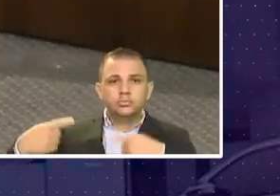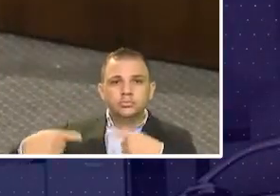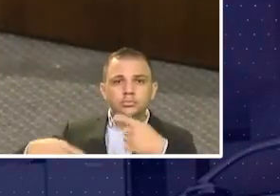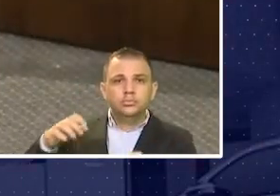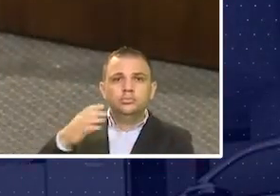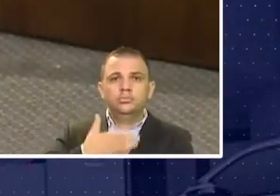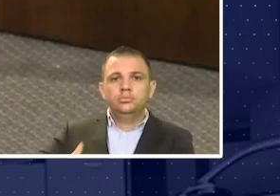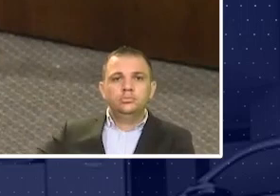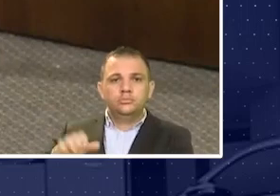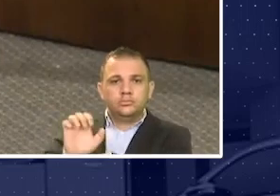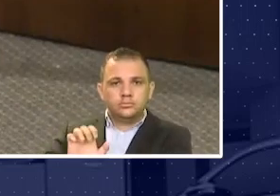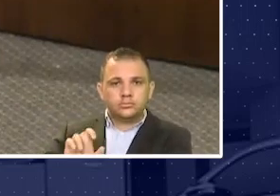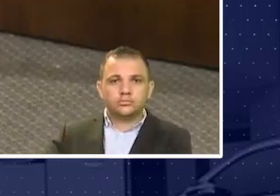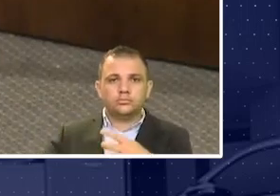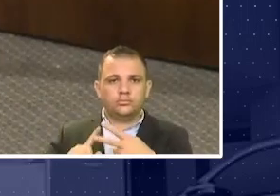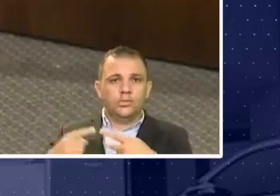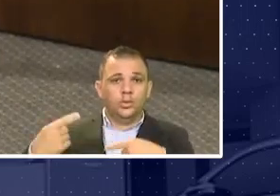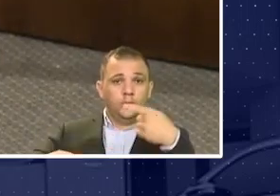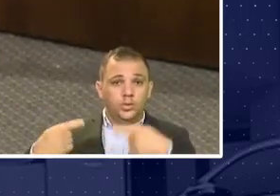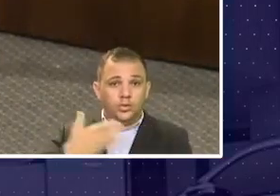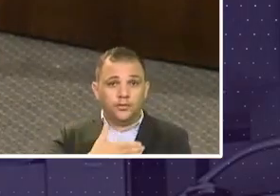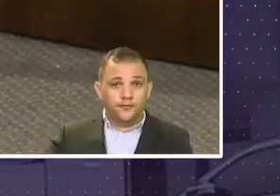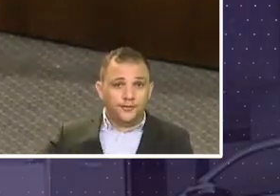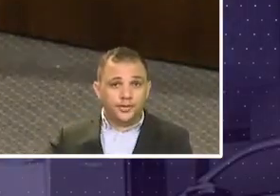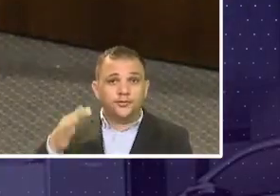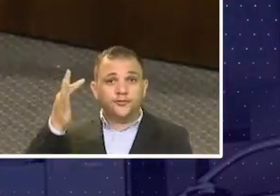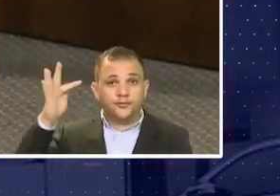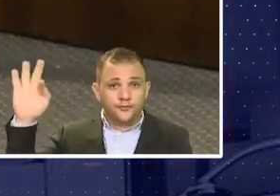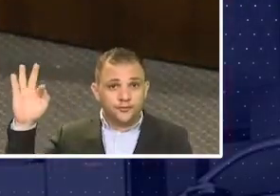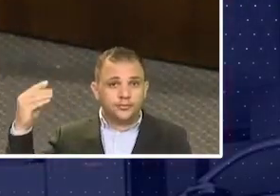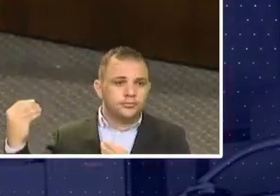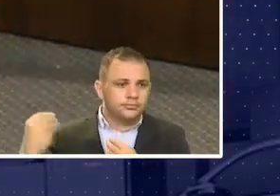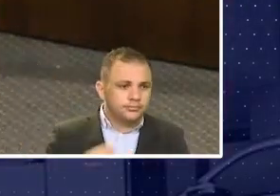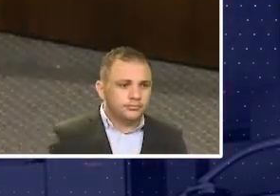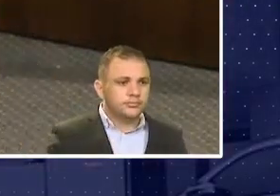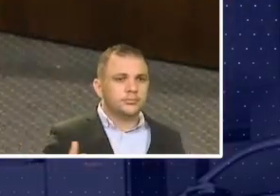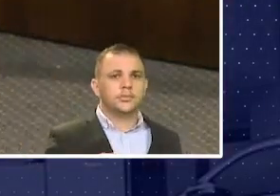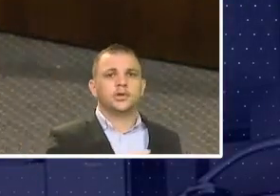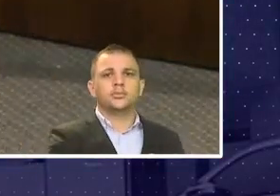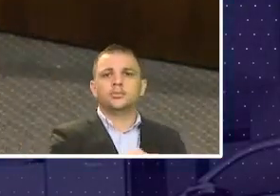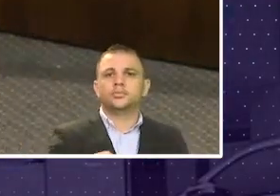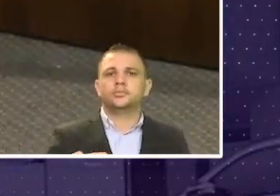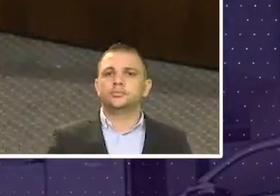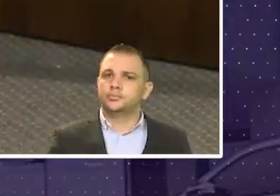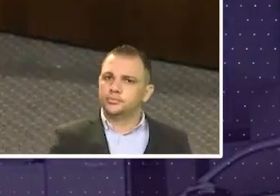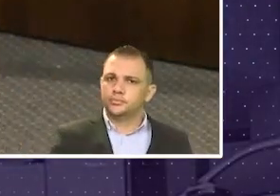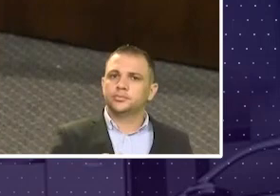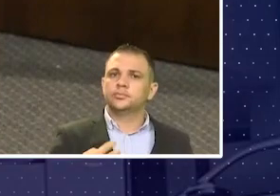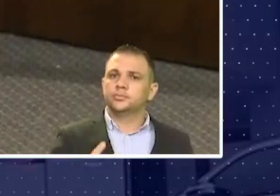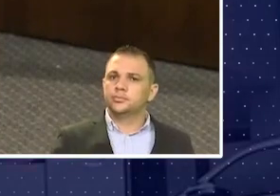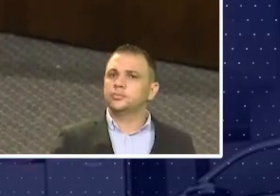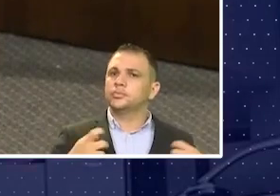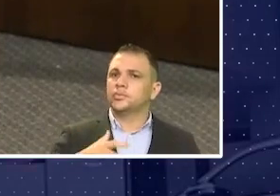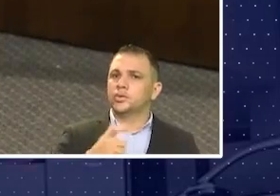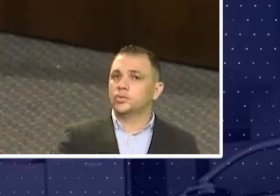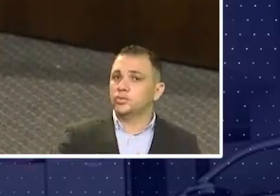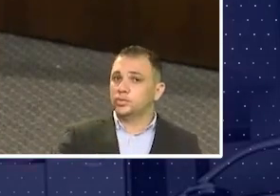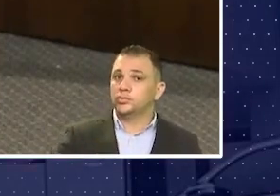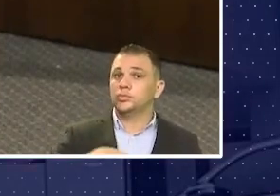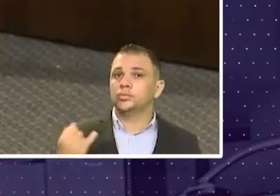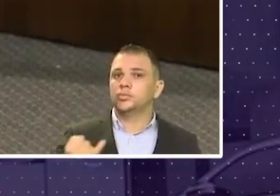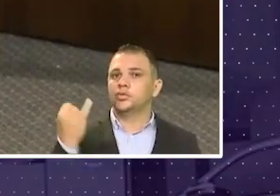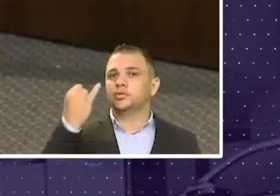carteira de identificação estudantil digital do Maranhão. De acordo com o PL, a identificação digital vai assegurar aos estudantes